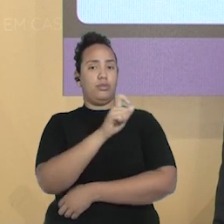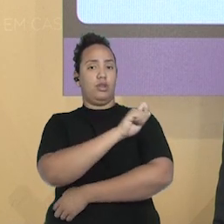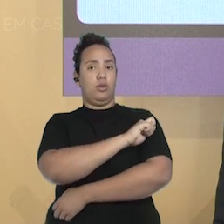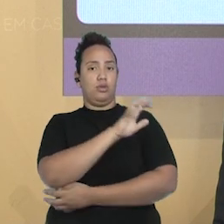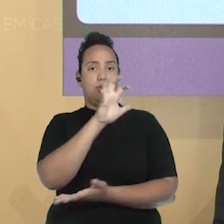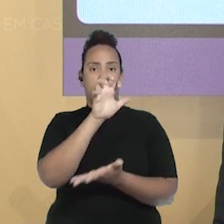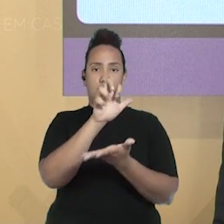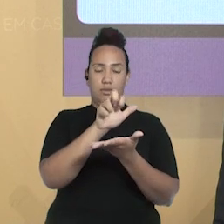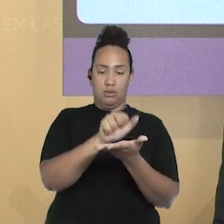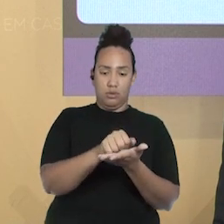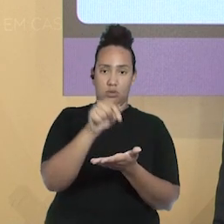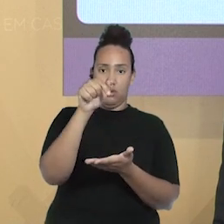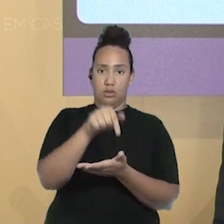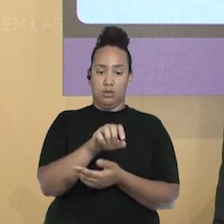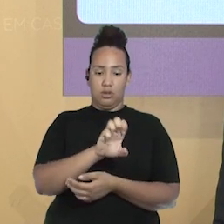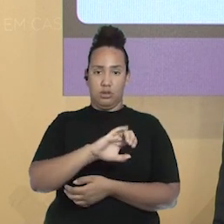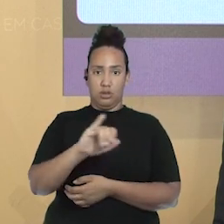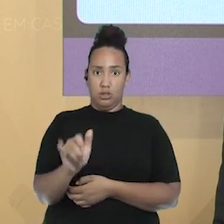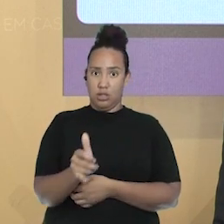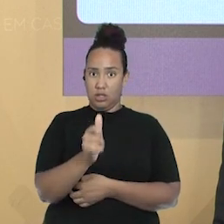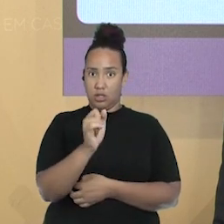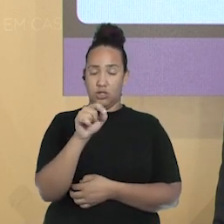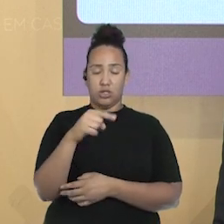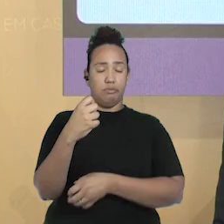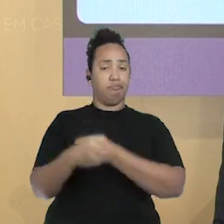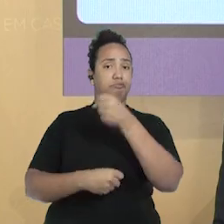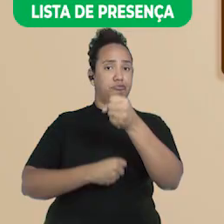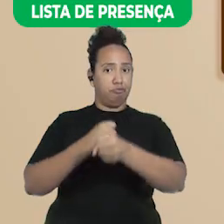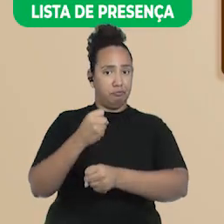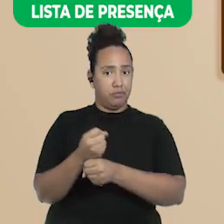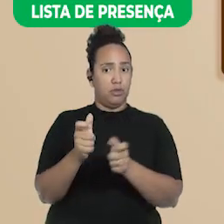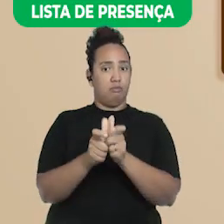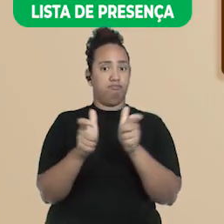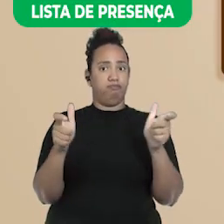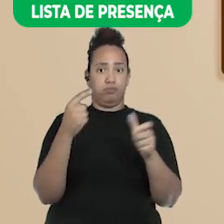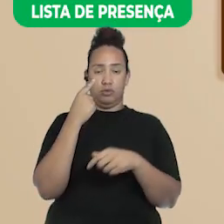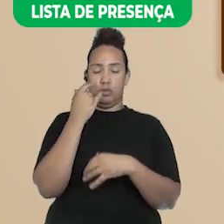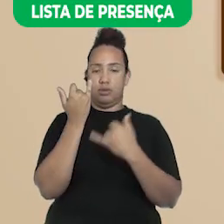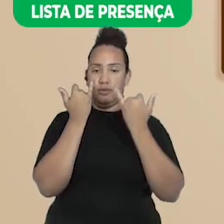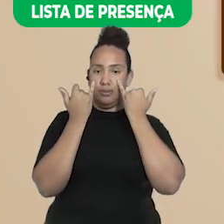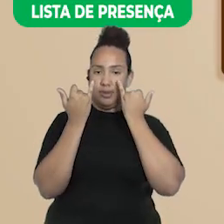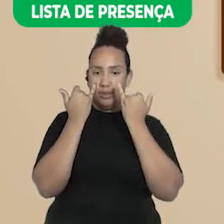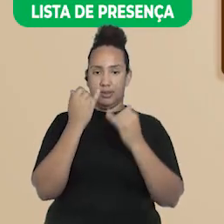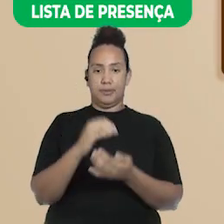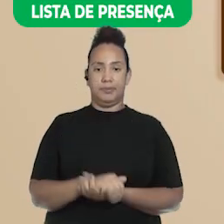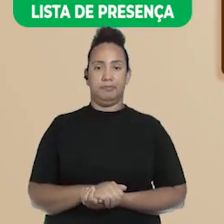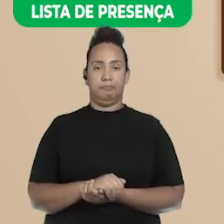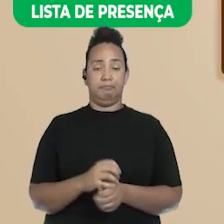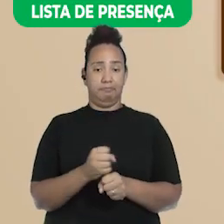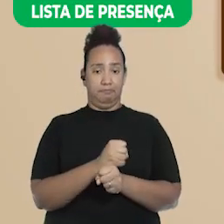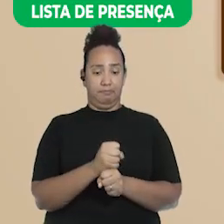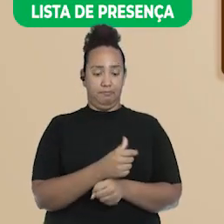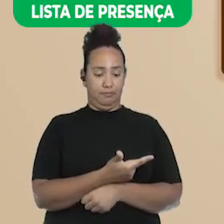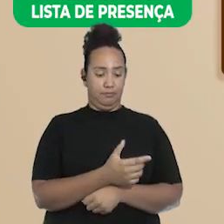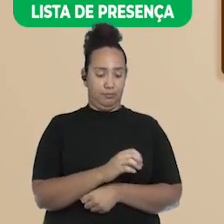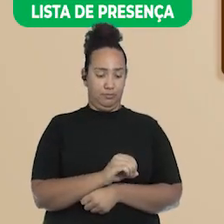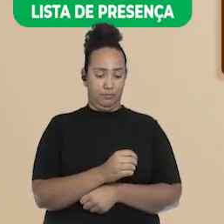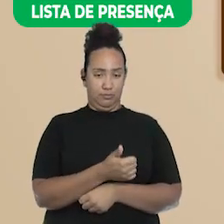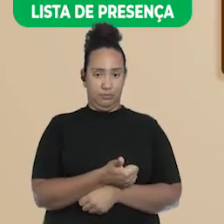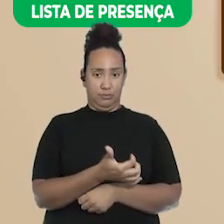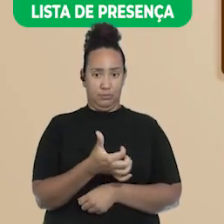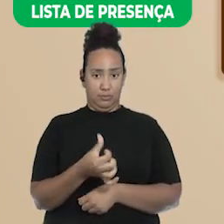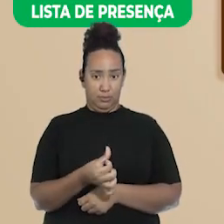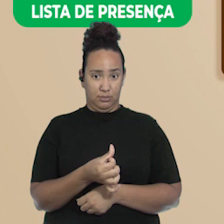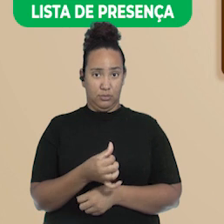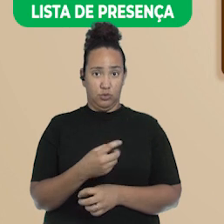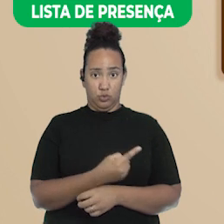ensino fundamental da EJA a cada ano. Vejam os dados. Em 2016, eram 30 alunos